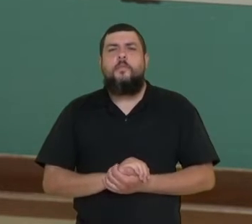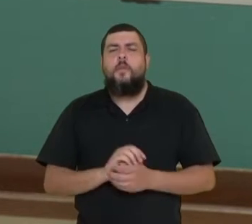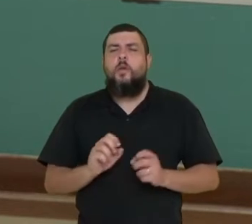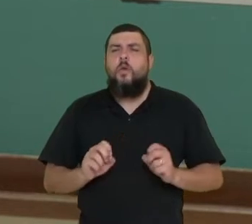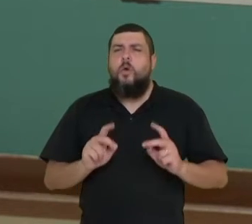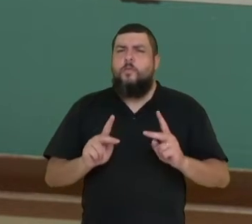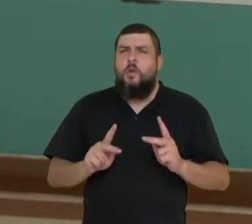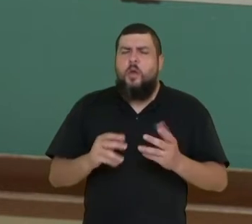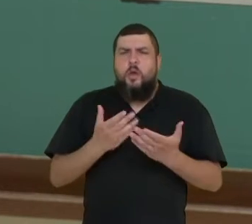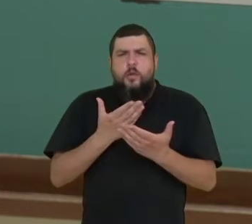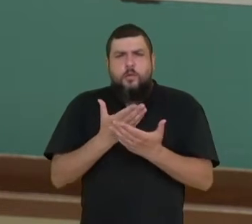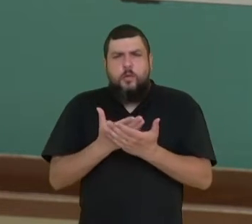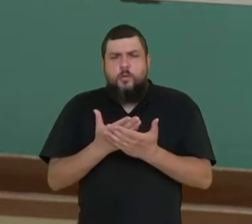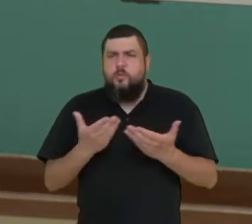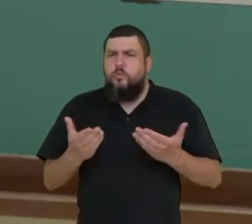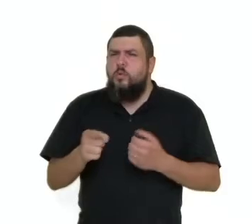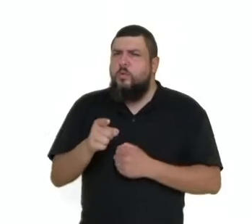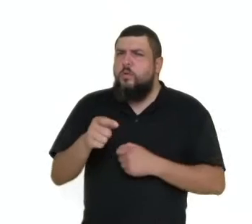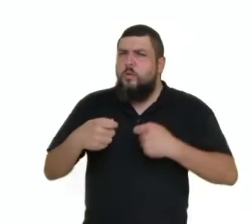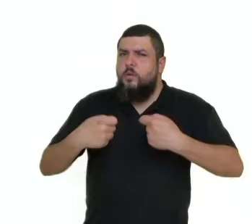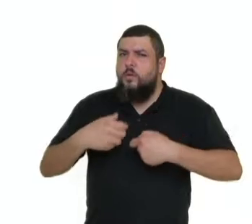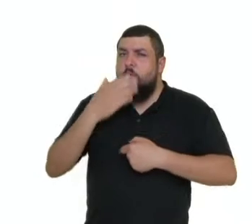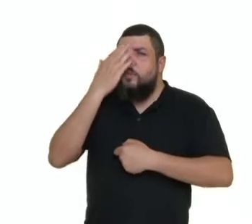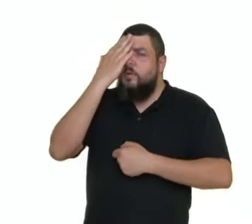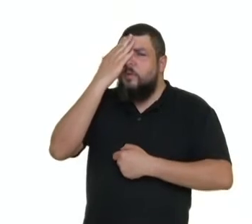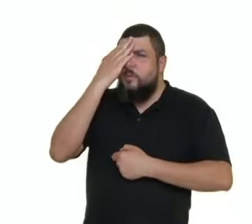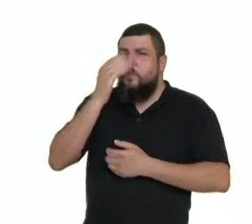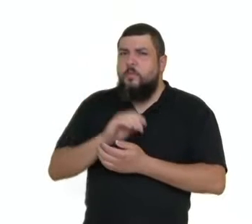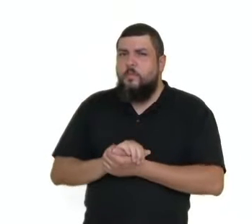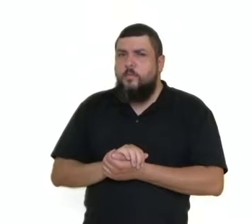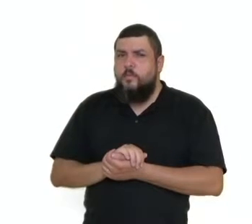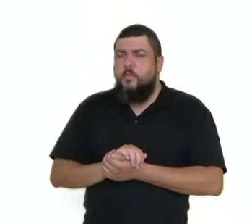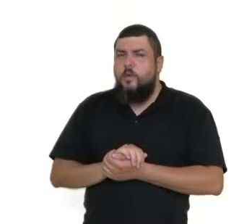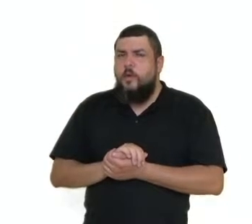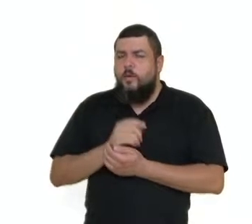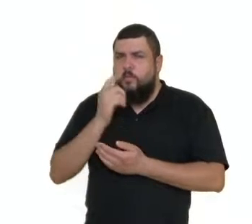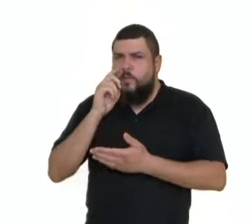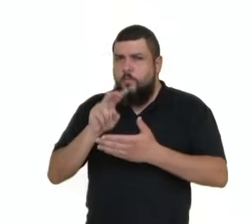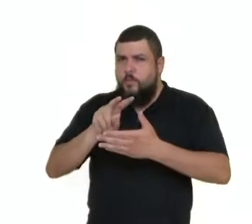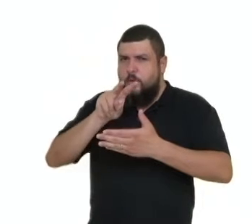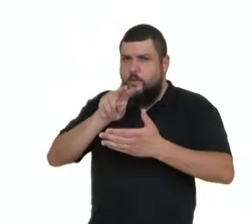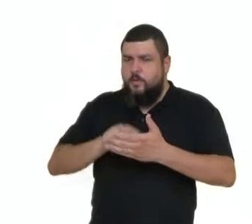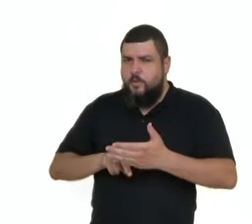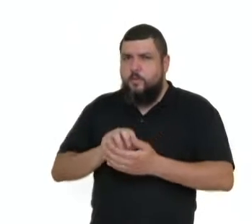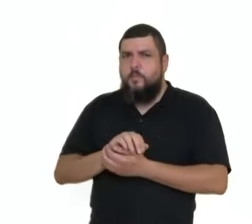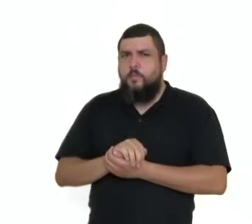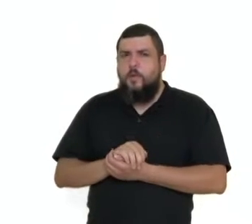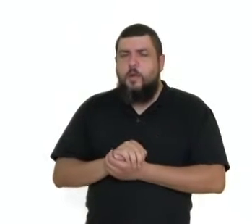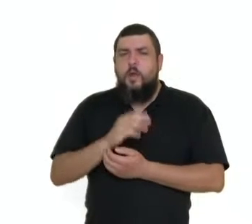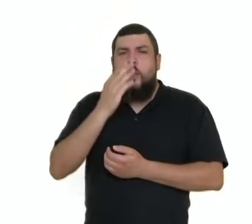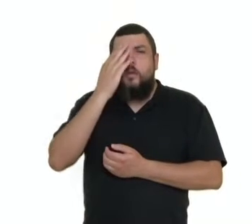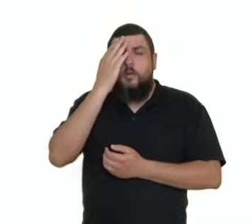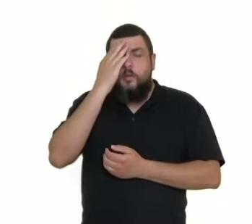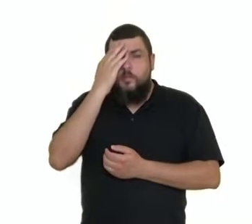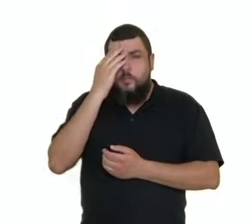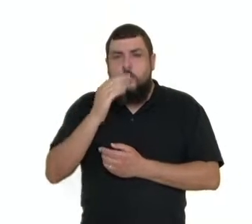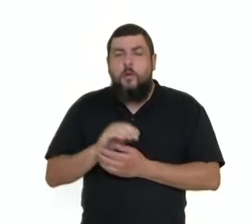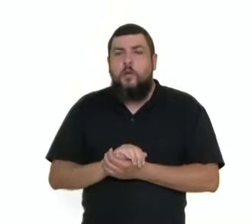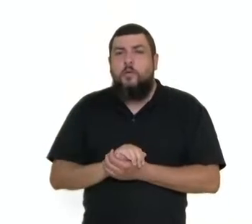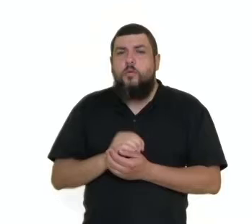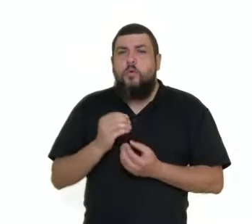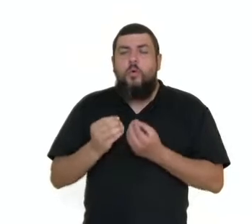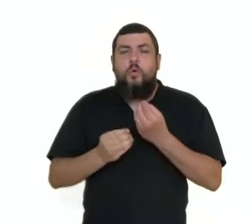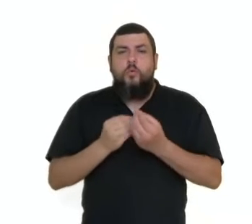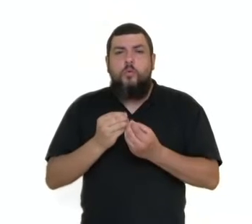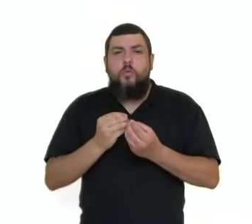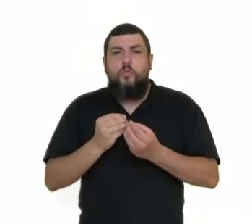precisar saber nesta aula? Primeiro, conhecer os significados físicos dos conceitos das palavras força, deslocamento de distância, trabalho